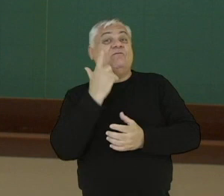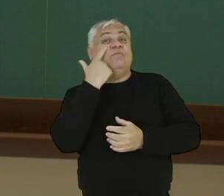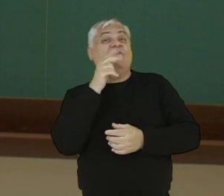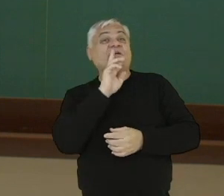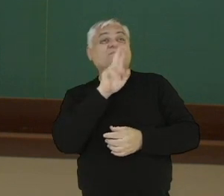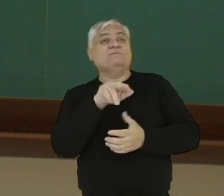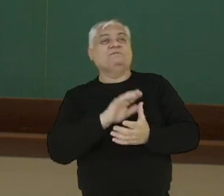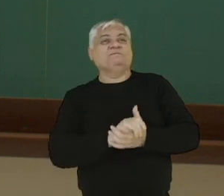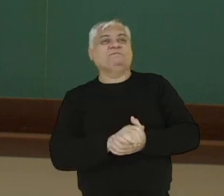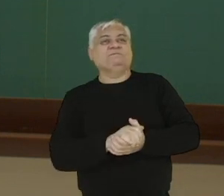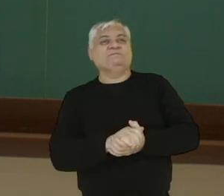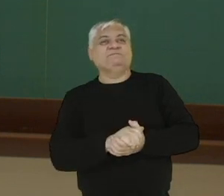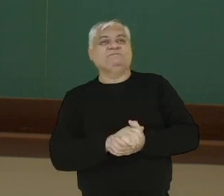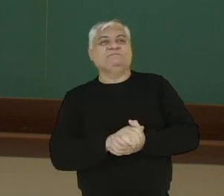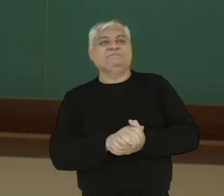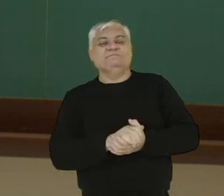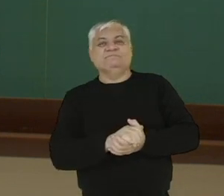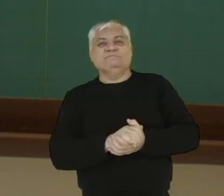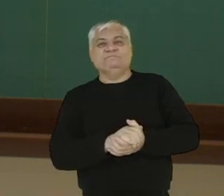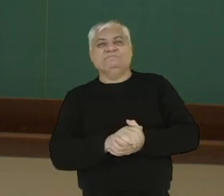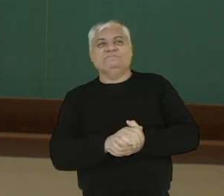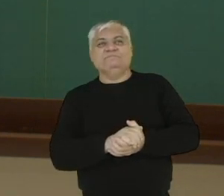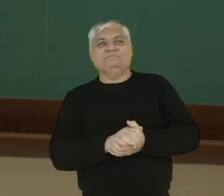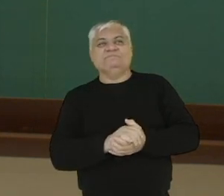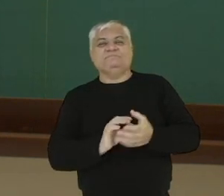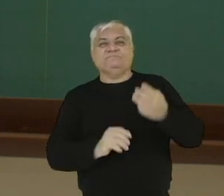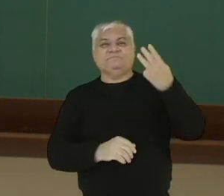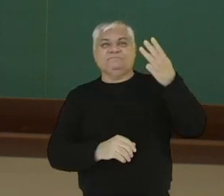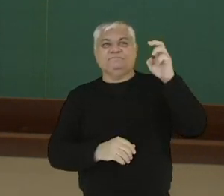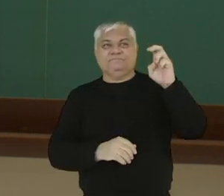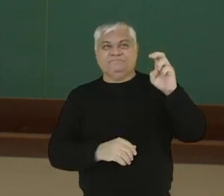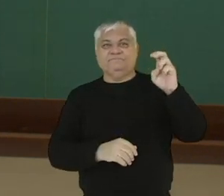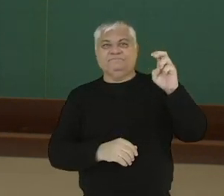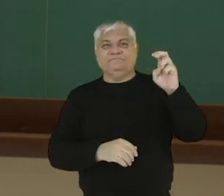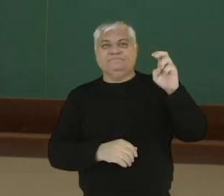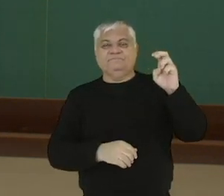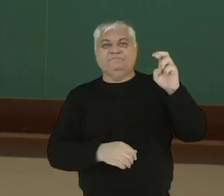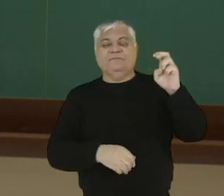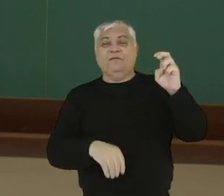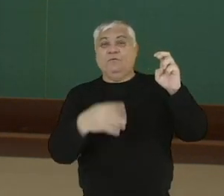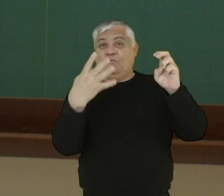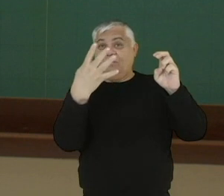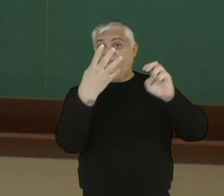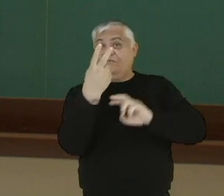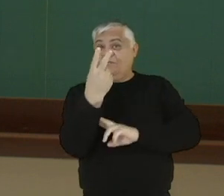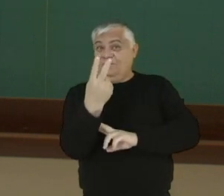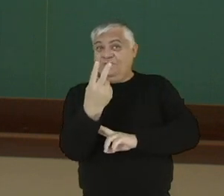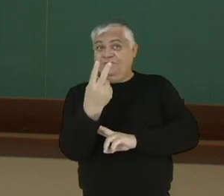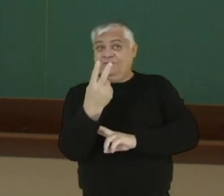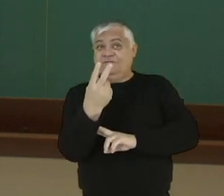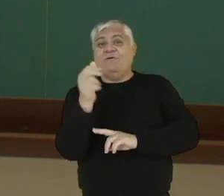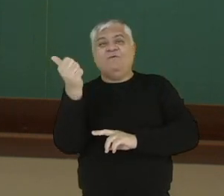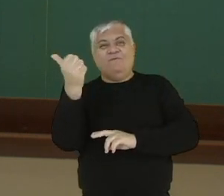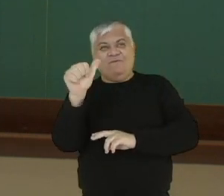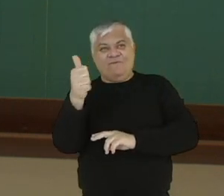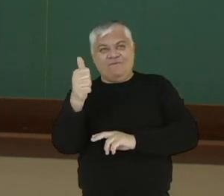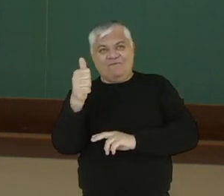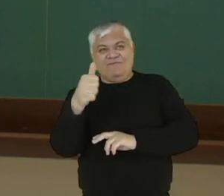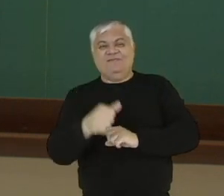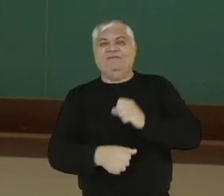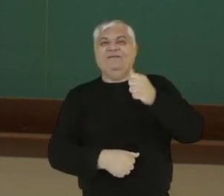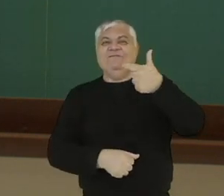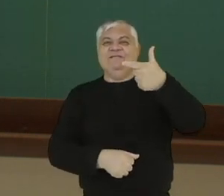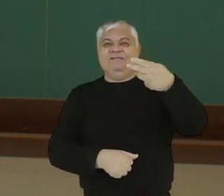resposta? Então olha lá. O 35, o 42, o 11,